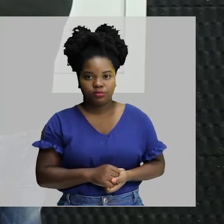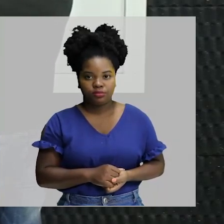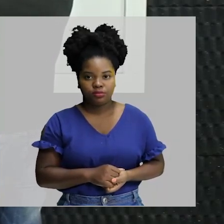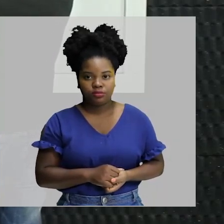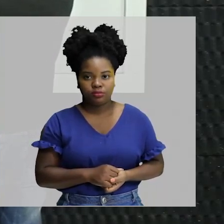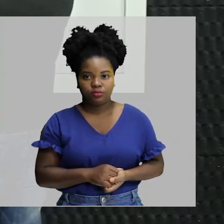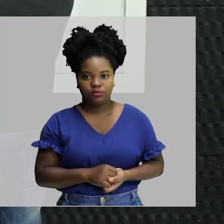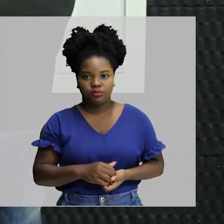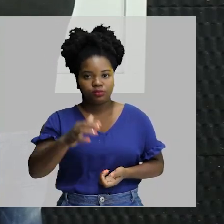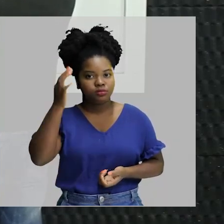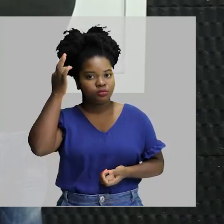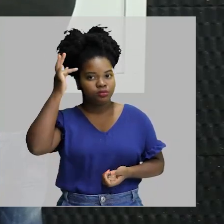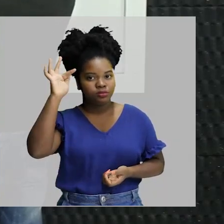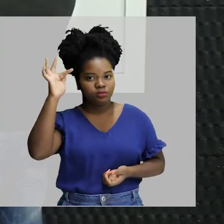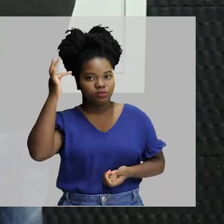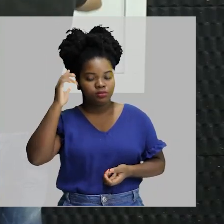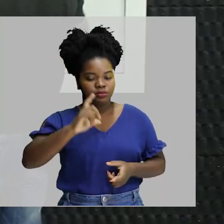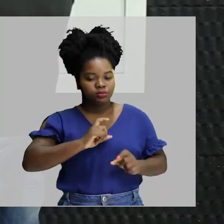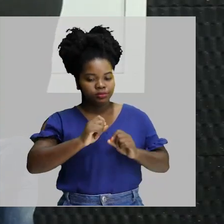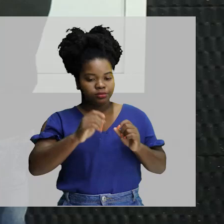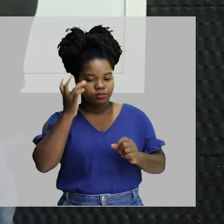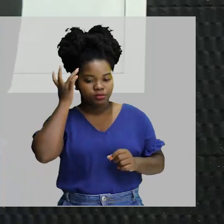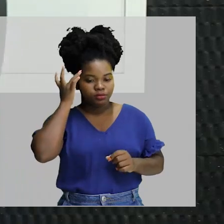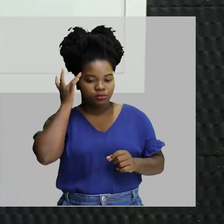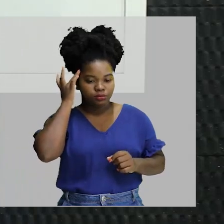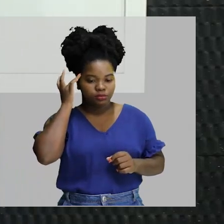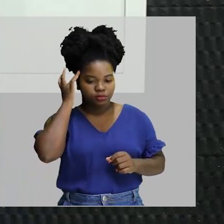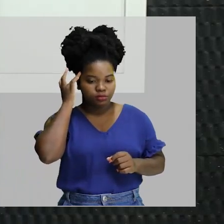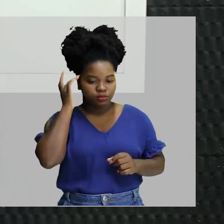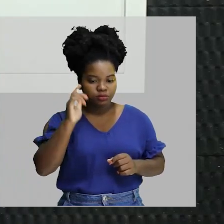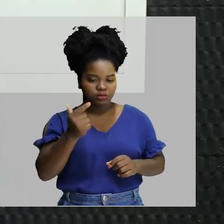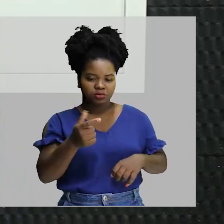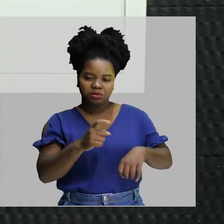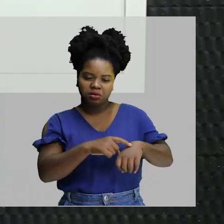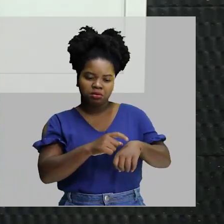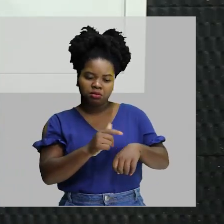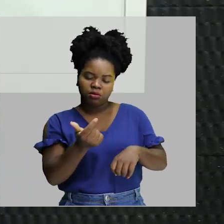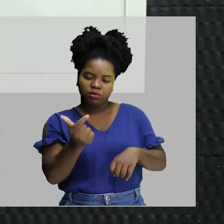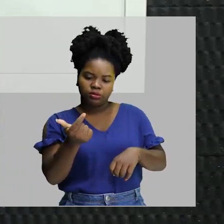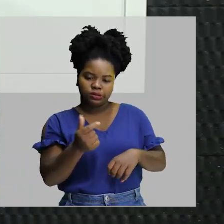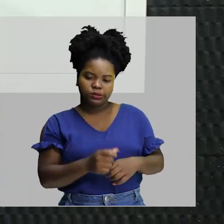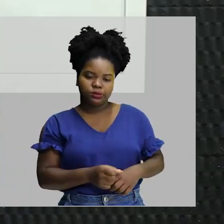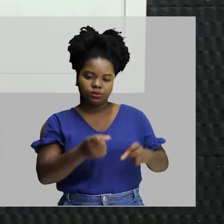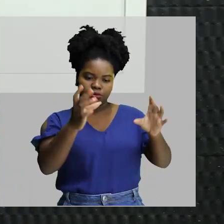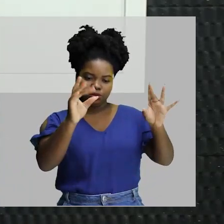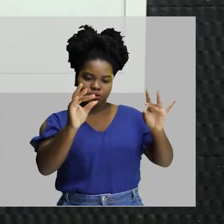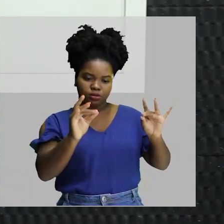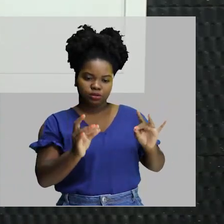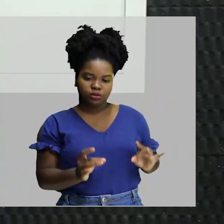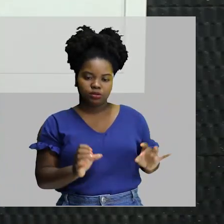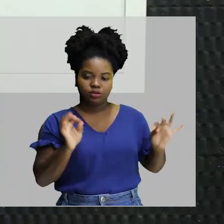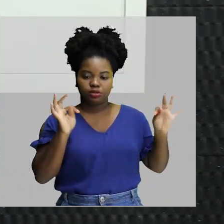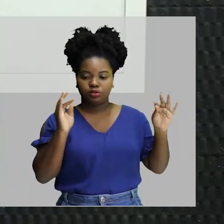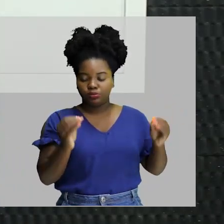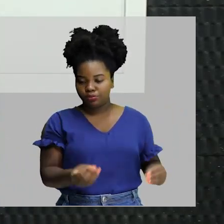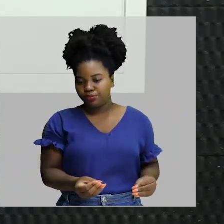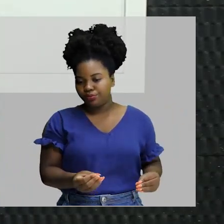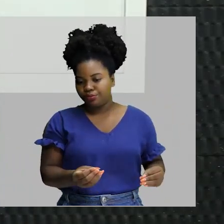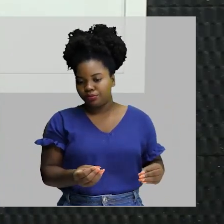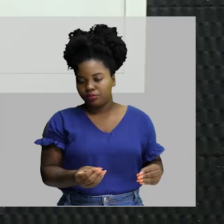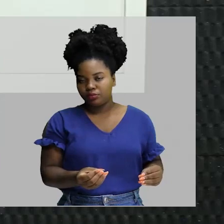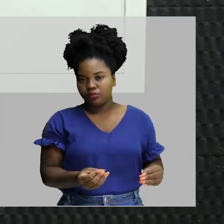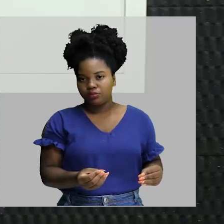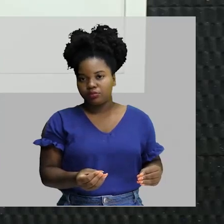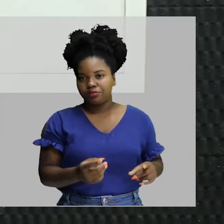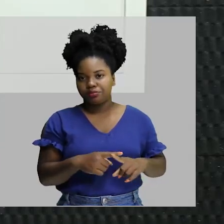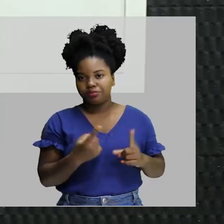na filosofia, eu trago a vocês, eu não tenho tempo de tratar do determinismo científico em todas as, né, as questões da